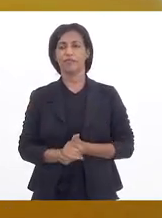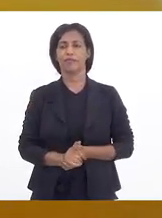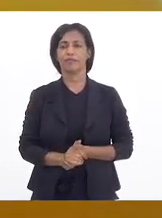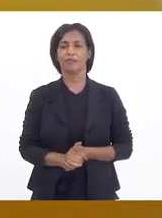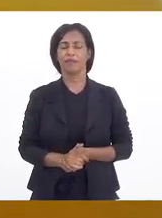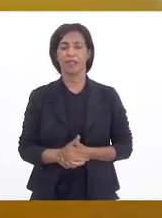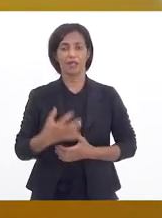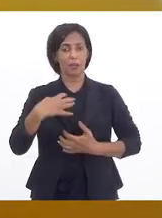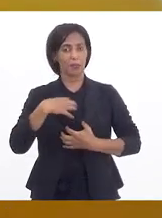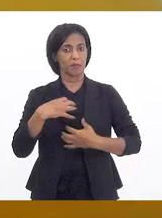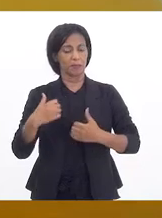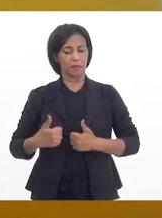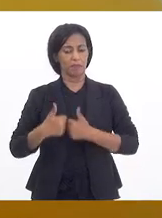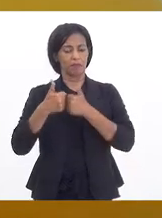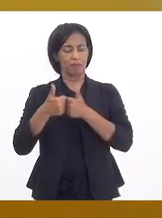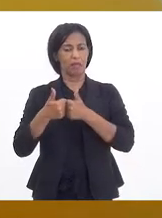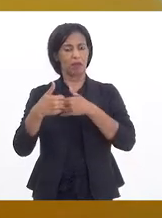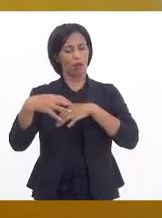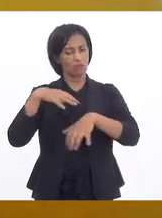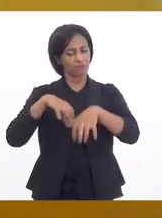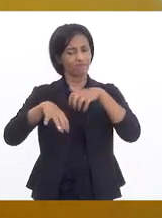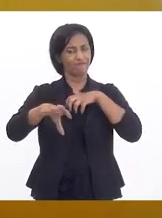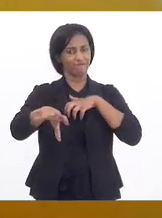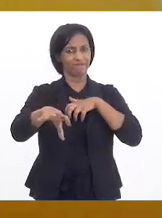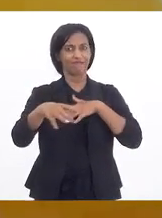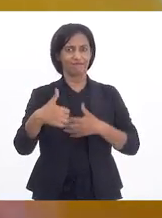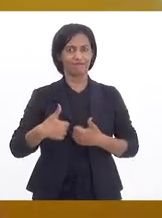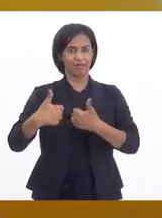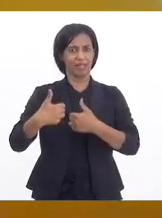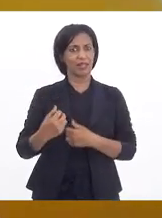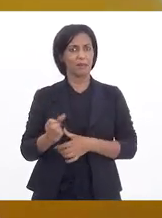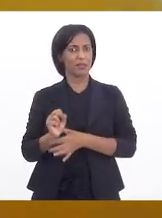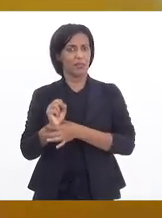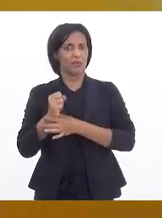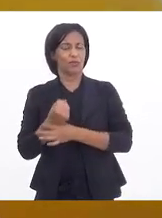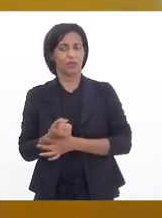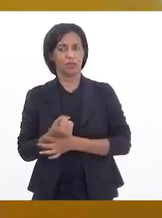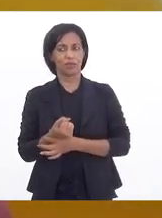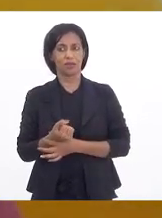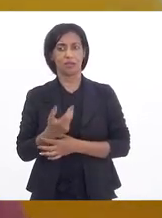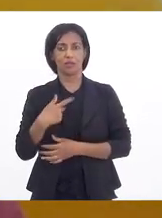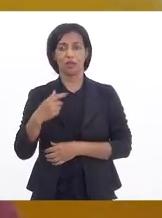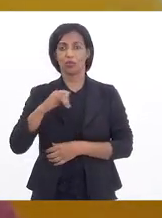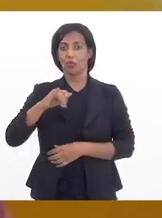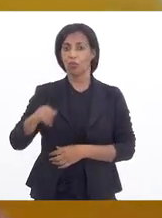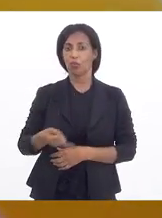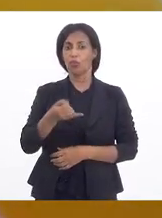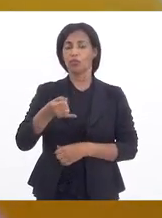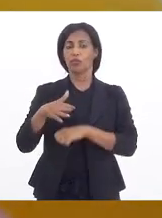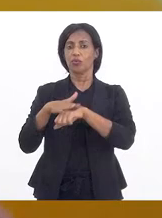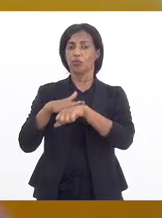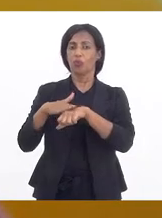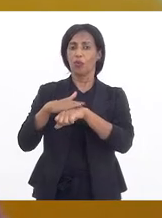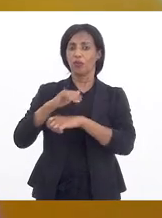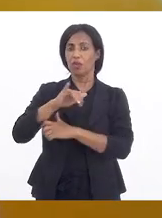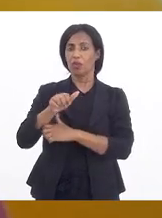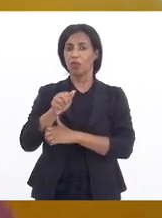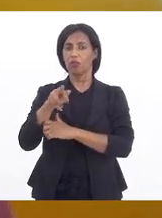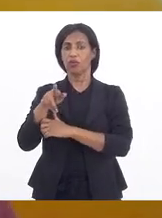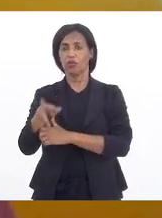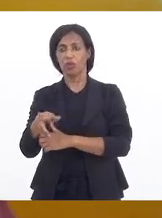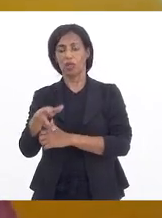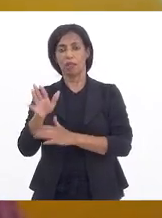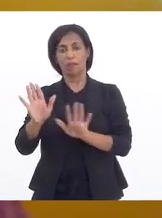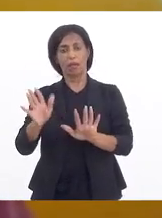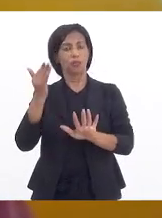poder e assim que me sentir melhor voltar às atividades presenciais é eu não tive oportunidade de conversar diretamente do deputado Jair Bittencourt então